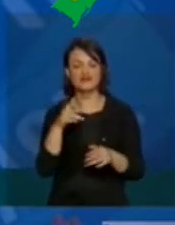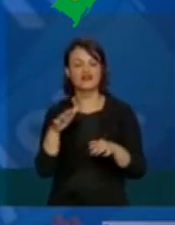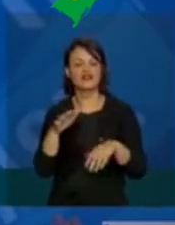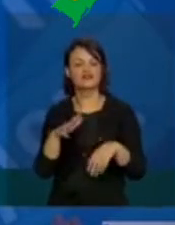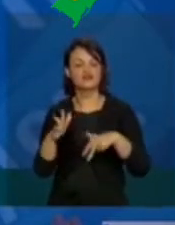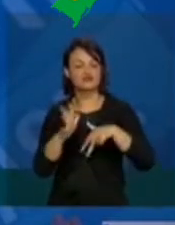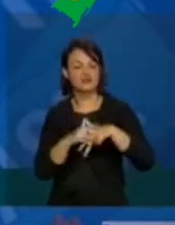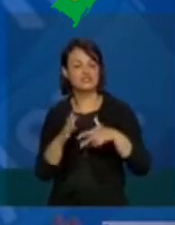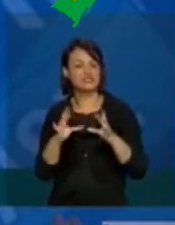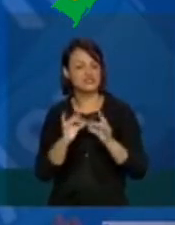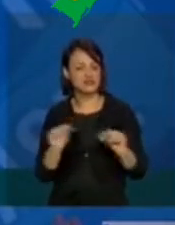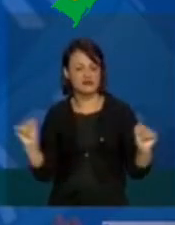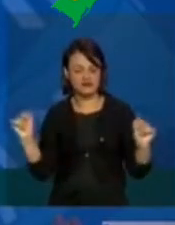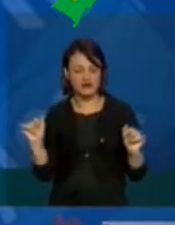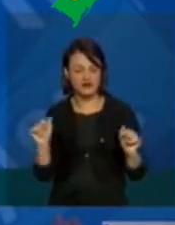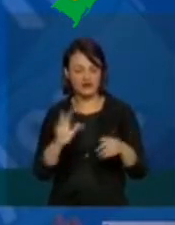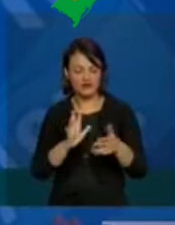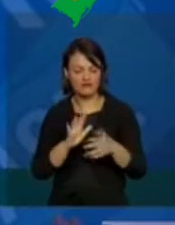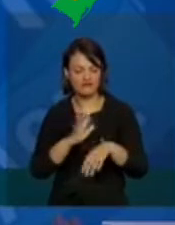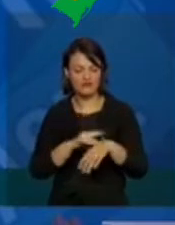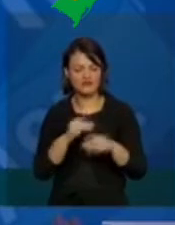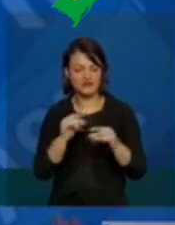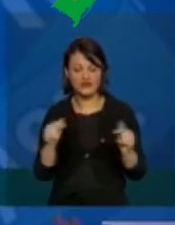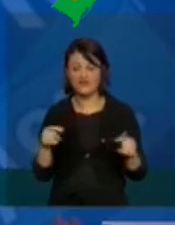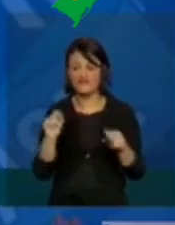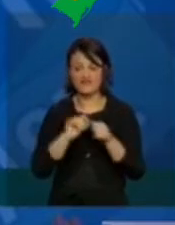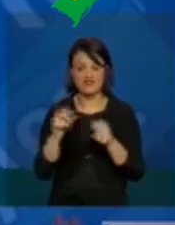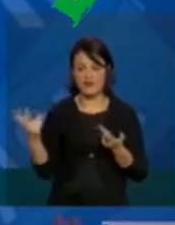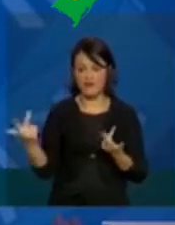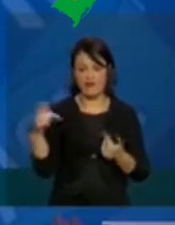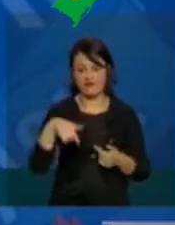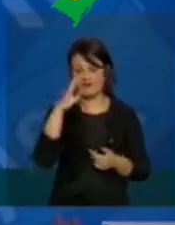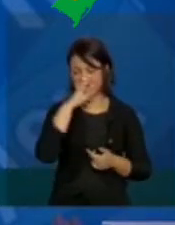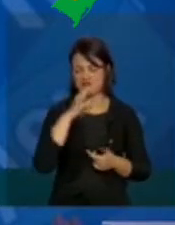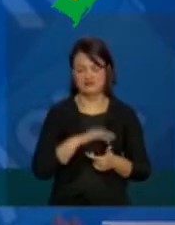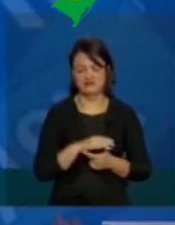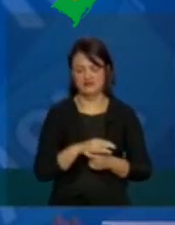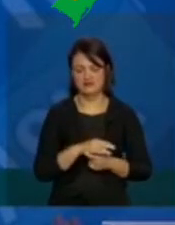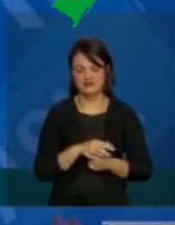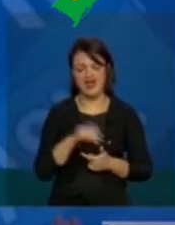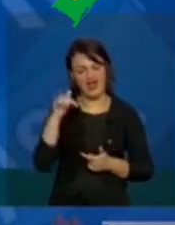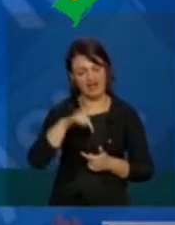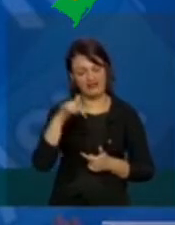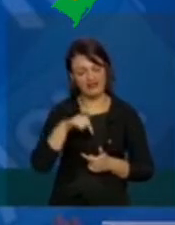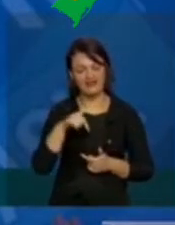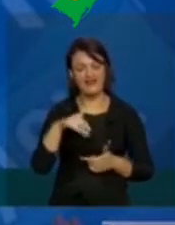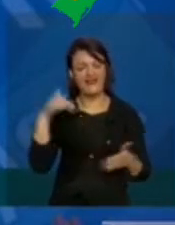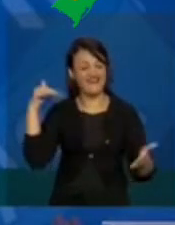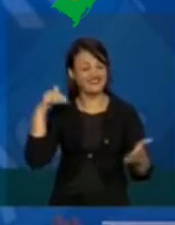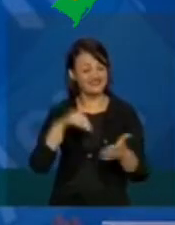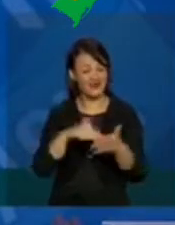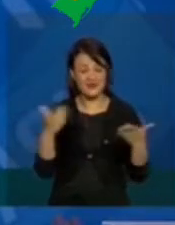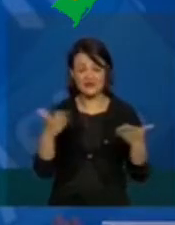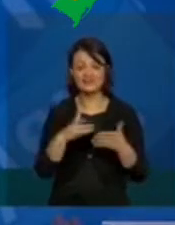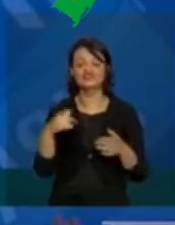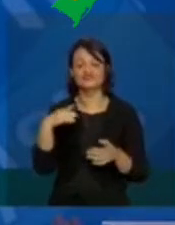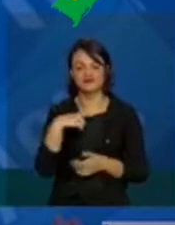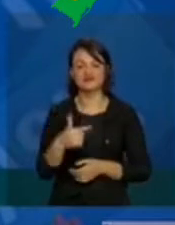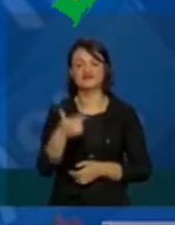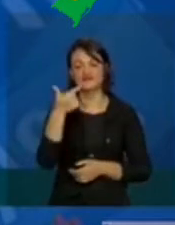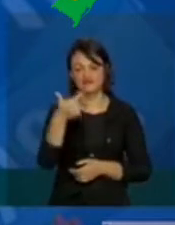recuperado utiliza a mesma regra que nós vamos oferecer para vocês hoje. Então, no Brasil, até hoje, nós tivemos